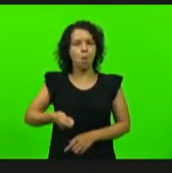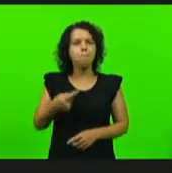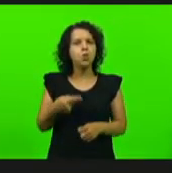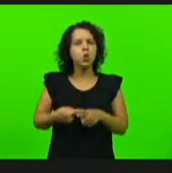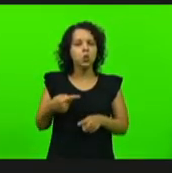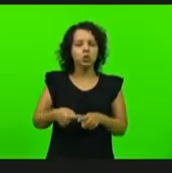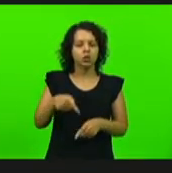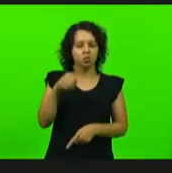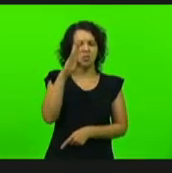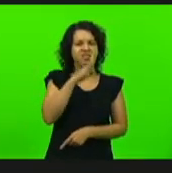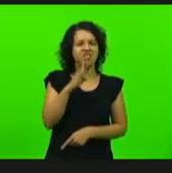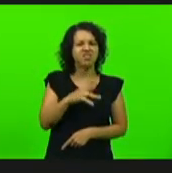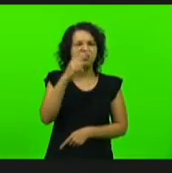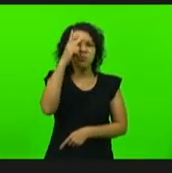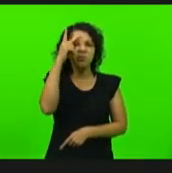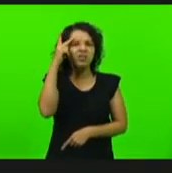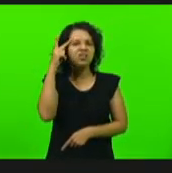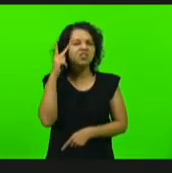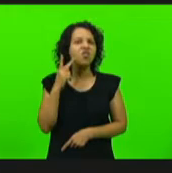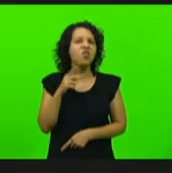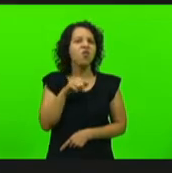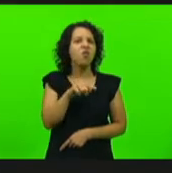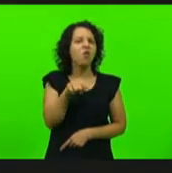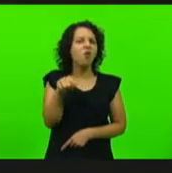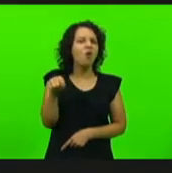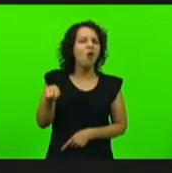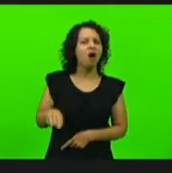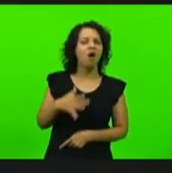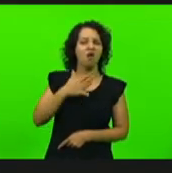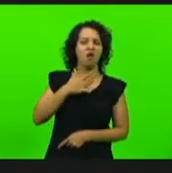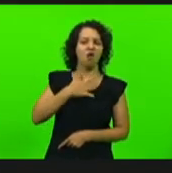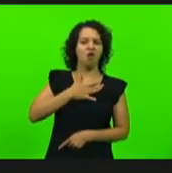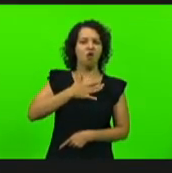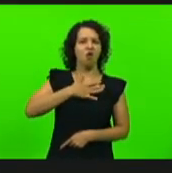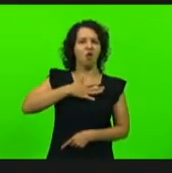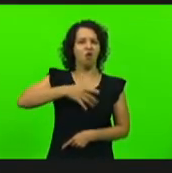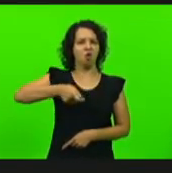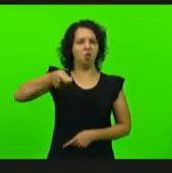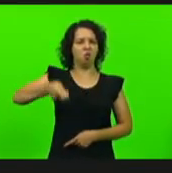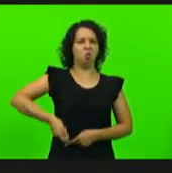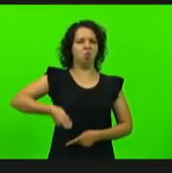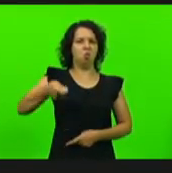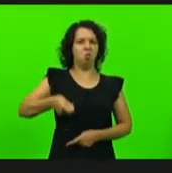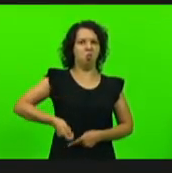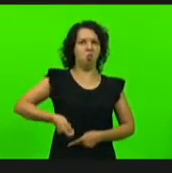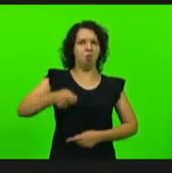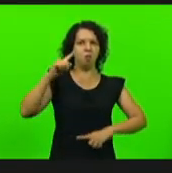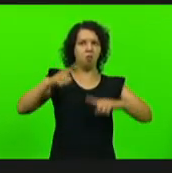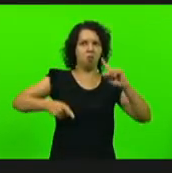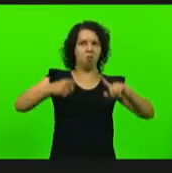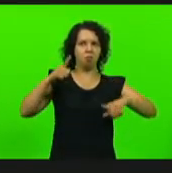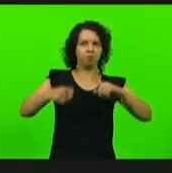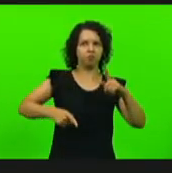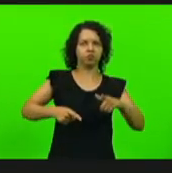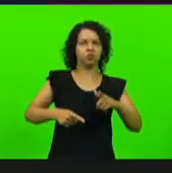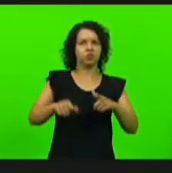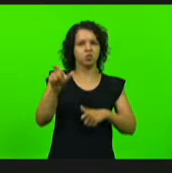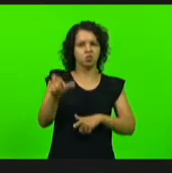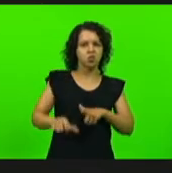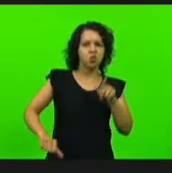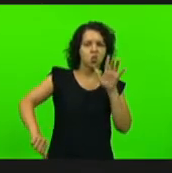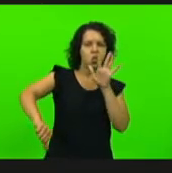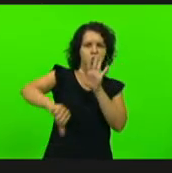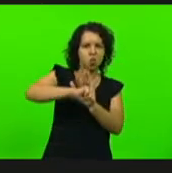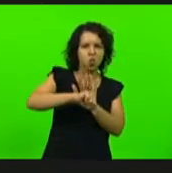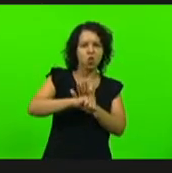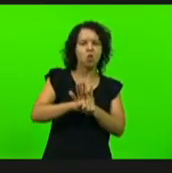temos tantas pessoas que não resistem a um ditador, a um autoritário, a um criminoso que